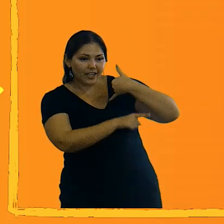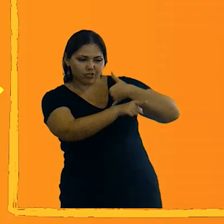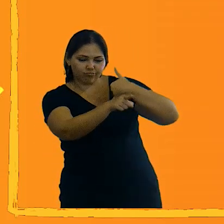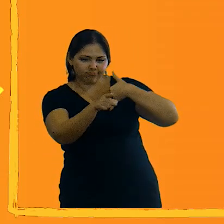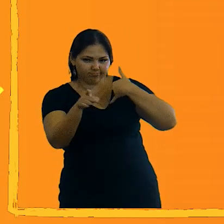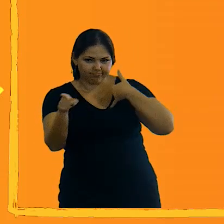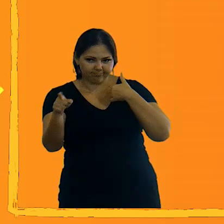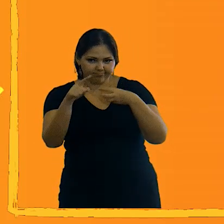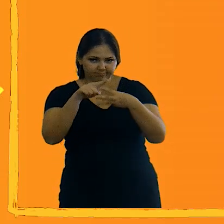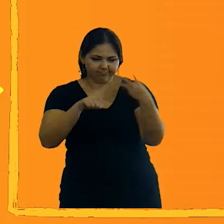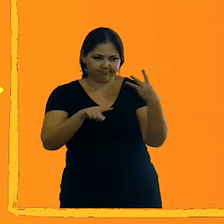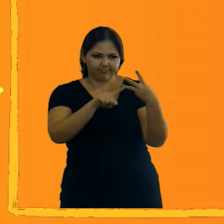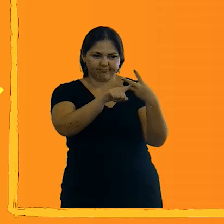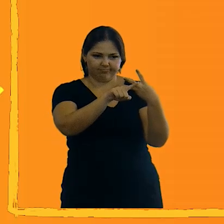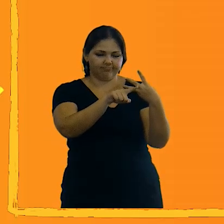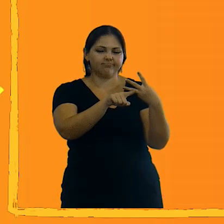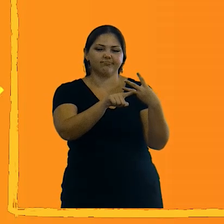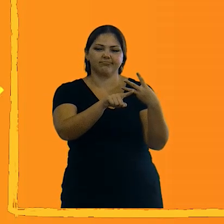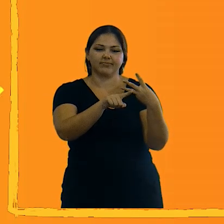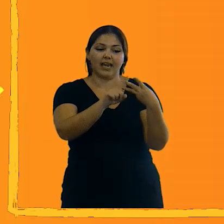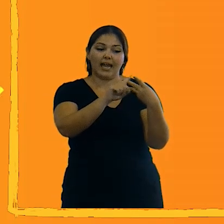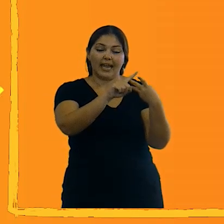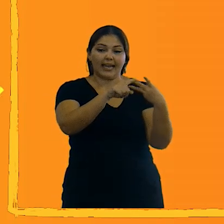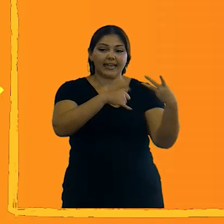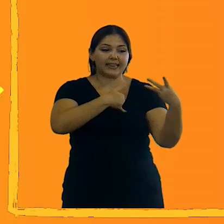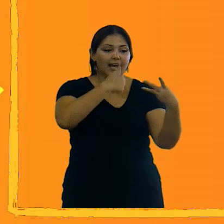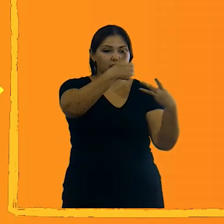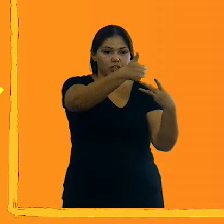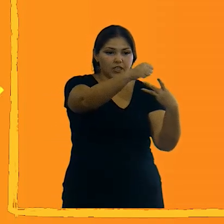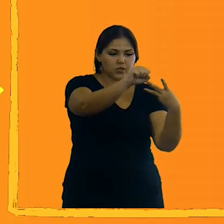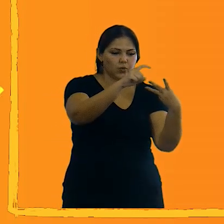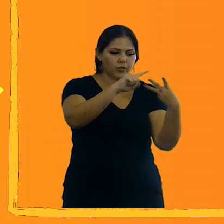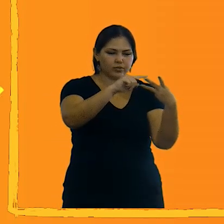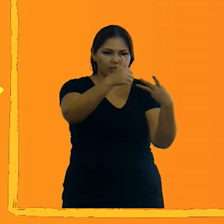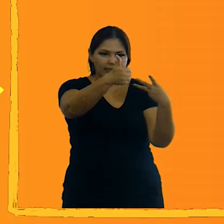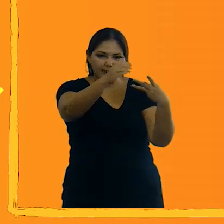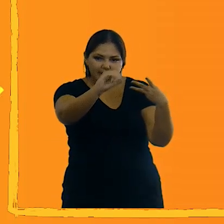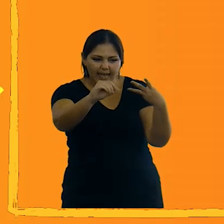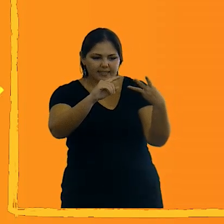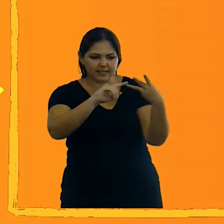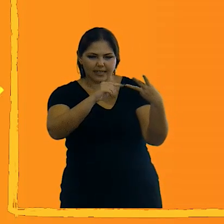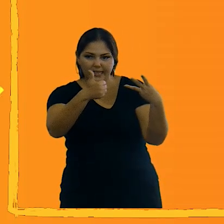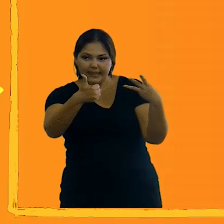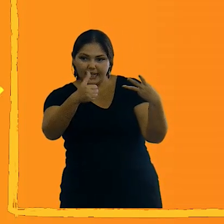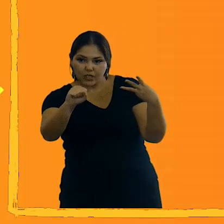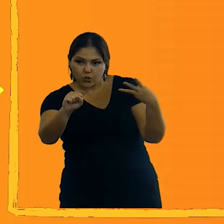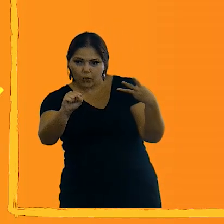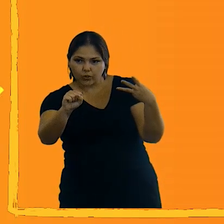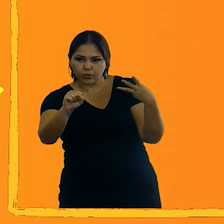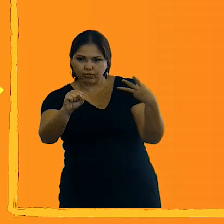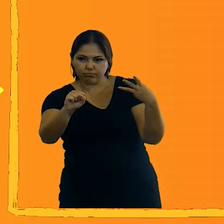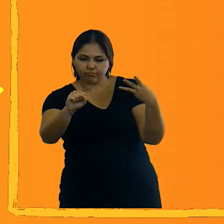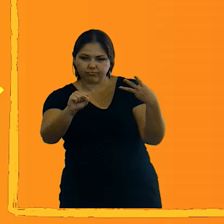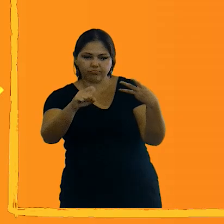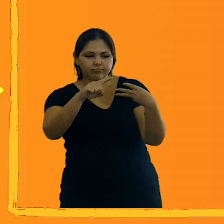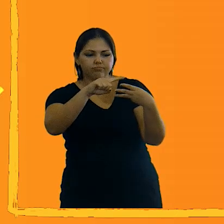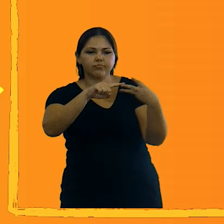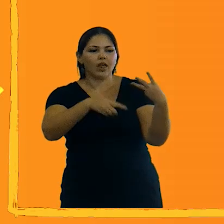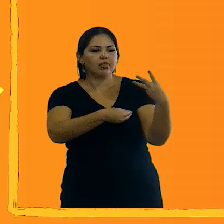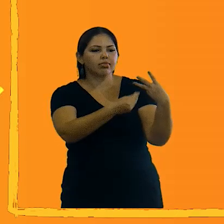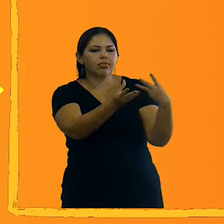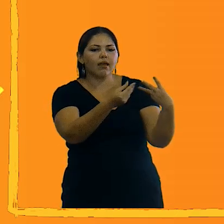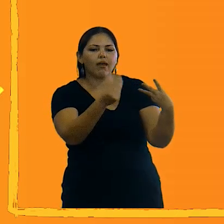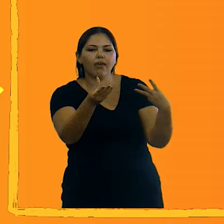e Carolina tinham respectivamente 18 10 e 12 anos quanto recebeu cada Neto galera presta atenção